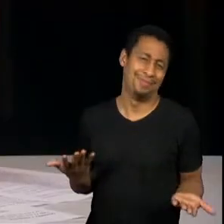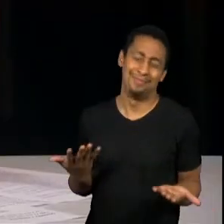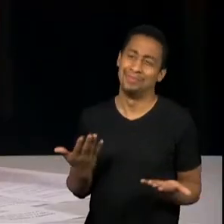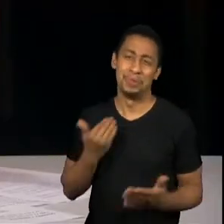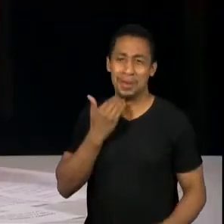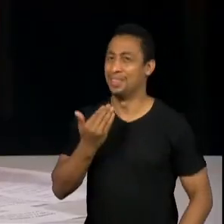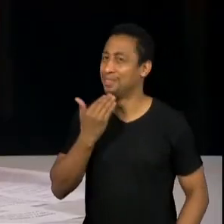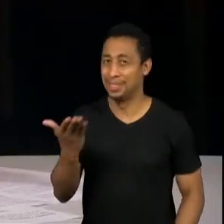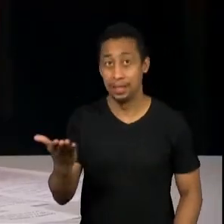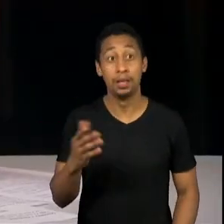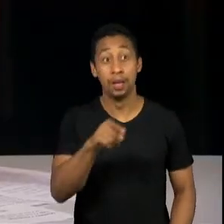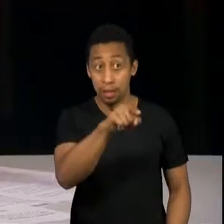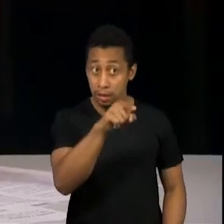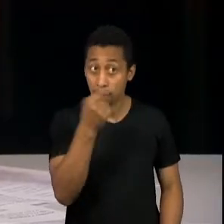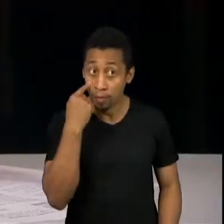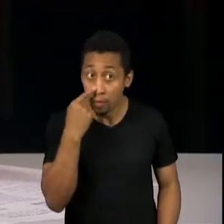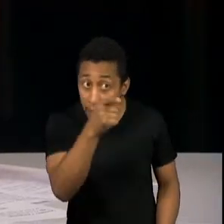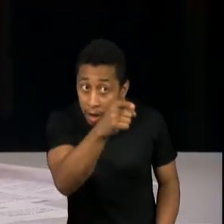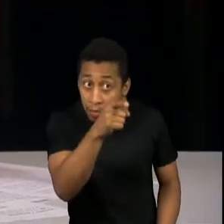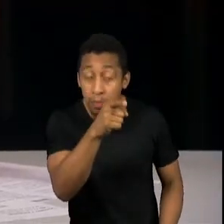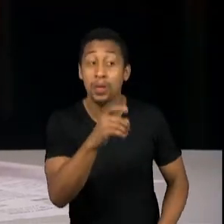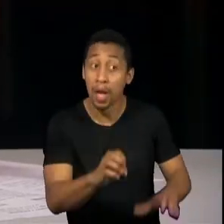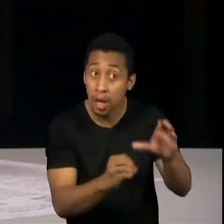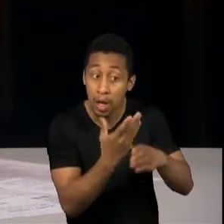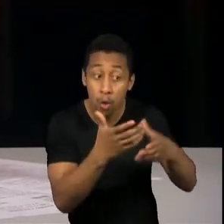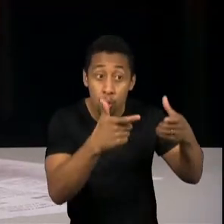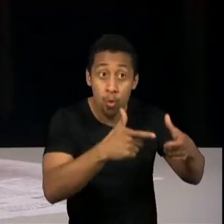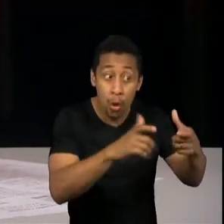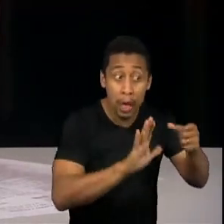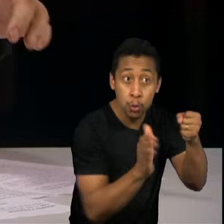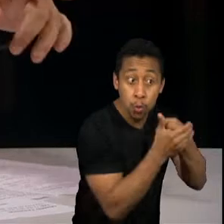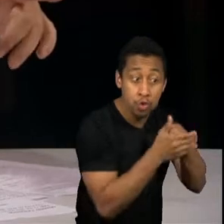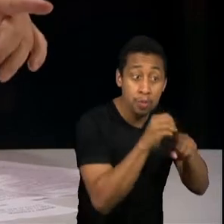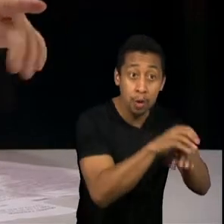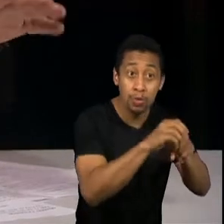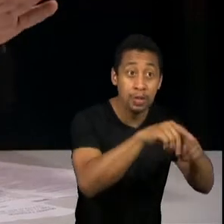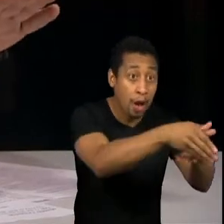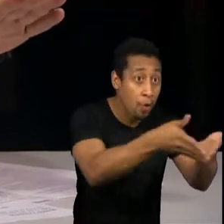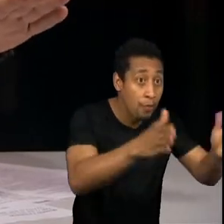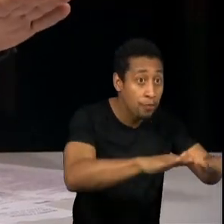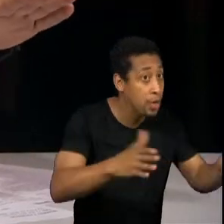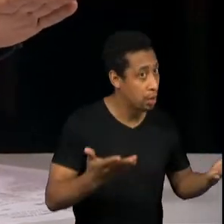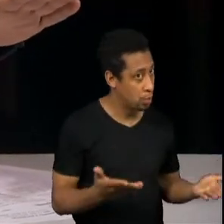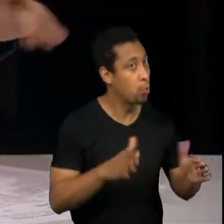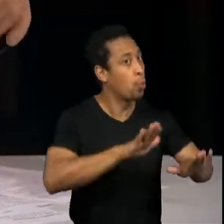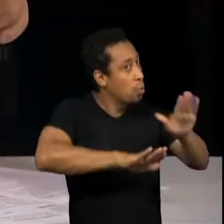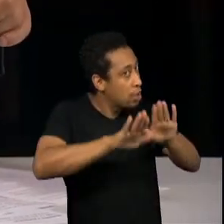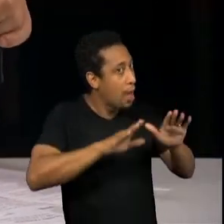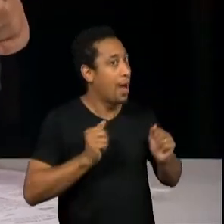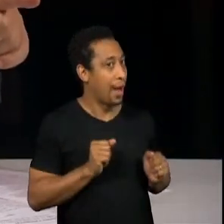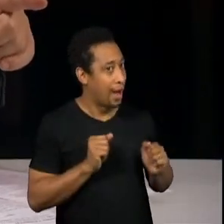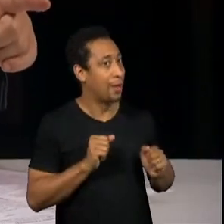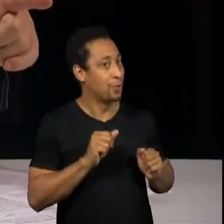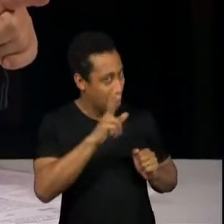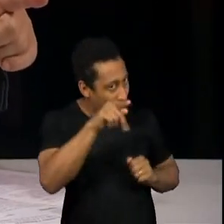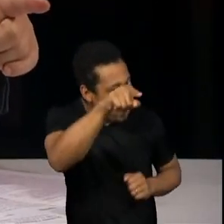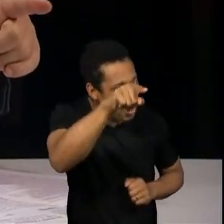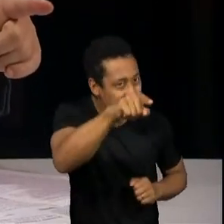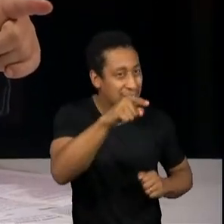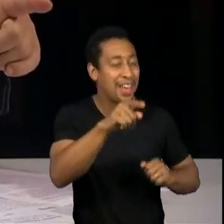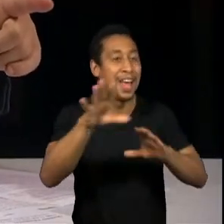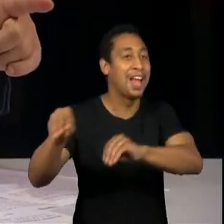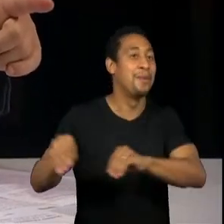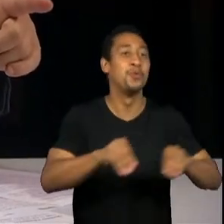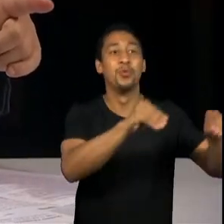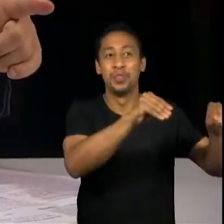criação criando bolha é aquilo que você quer fazer com seus filhos cuidado cuidado não eu não te peguei agora agora